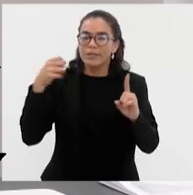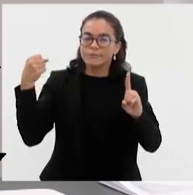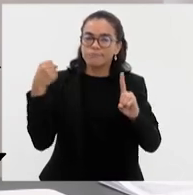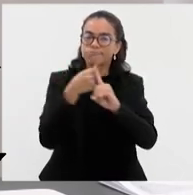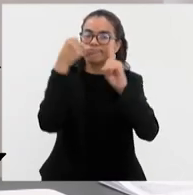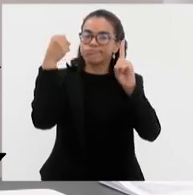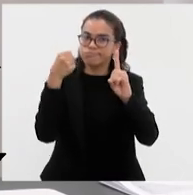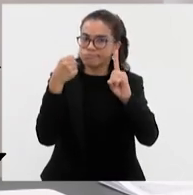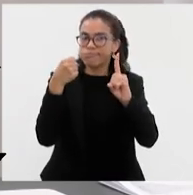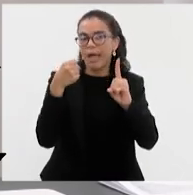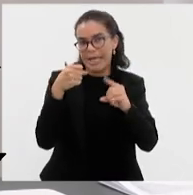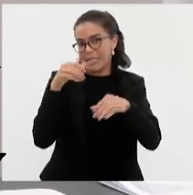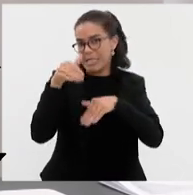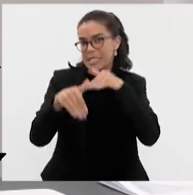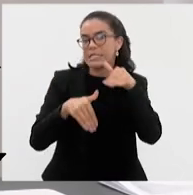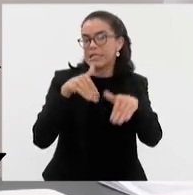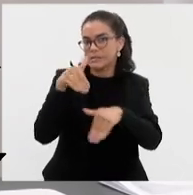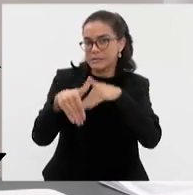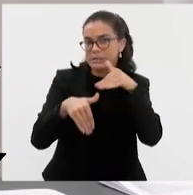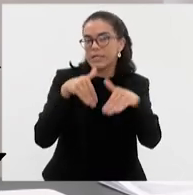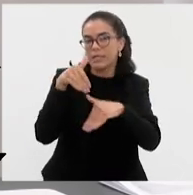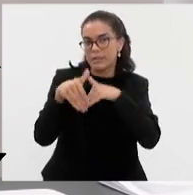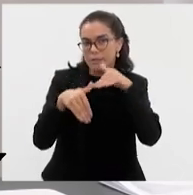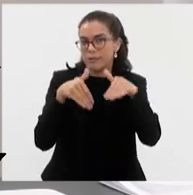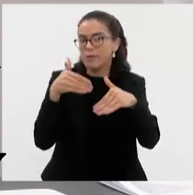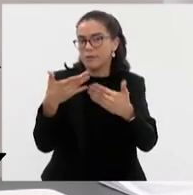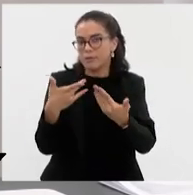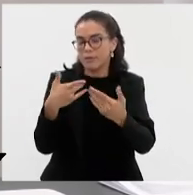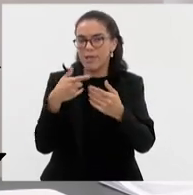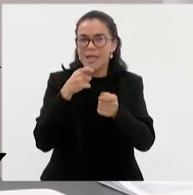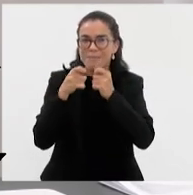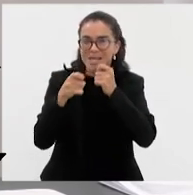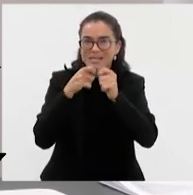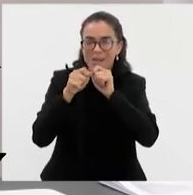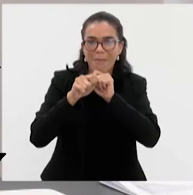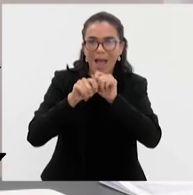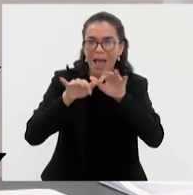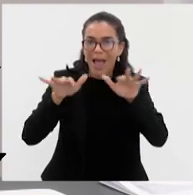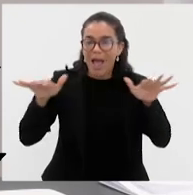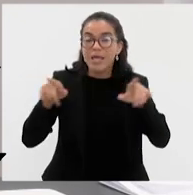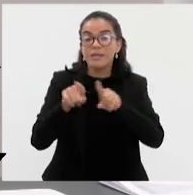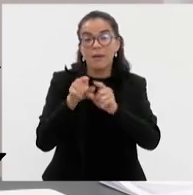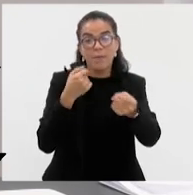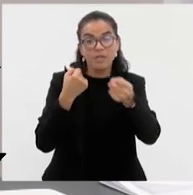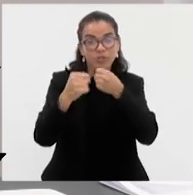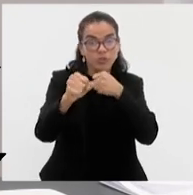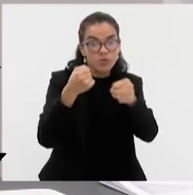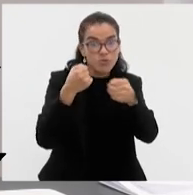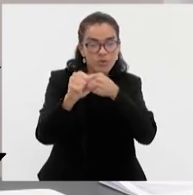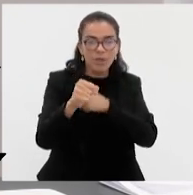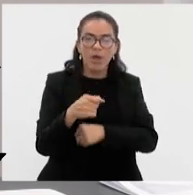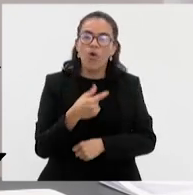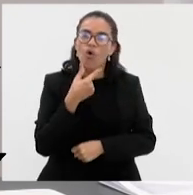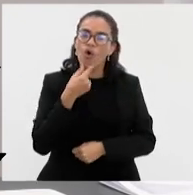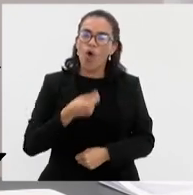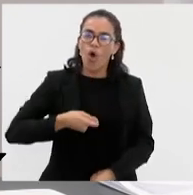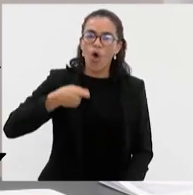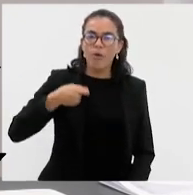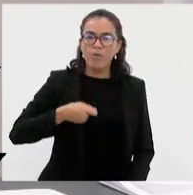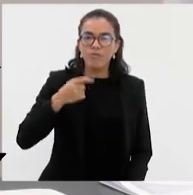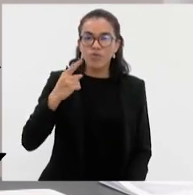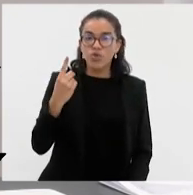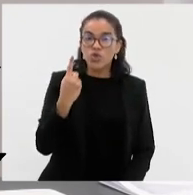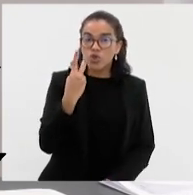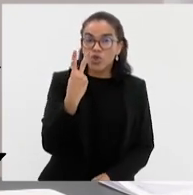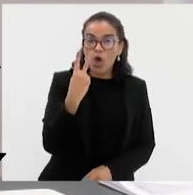emblemáticos, são esses da natação, o caso que tomou conta de todo o noticiário. Os casos de luta. Você bota um homem de 2 metros